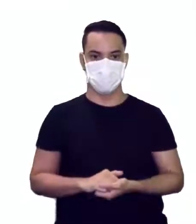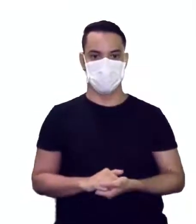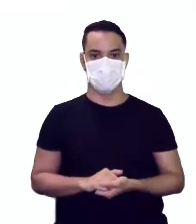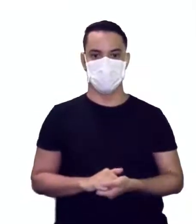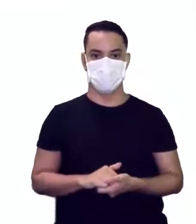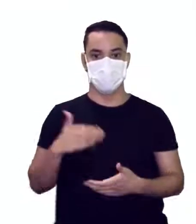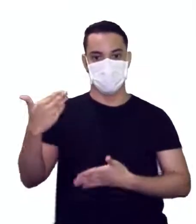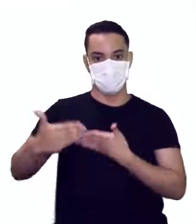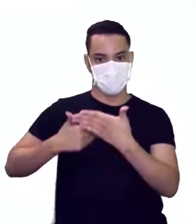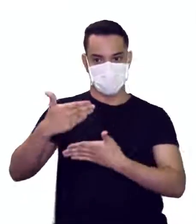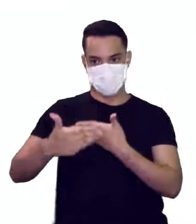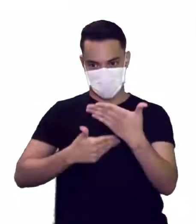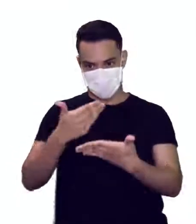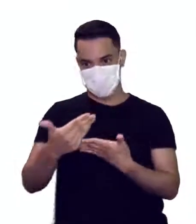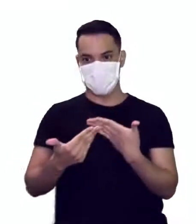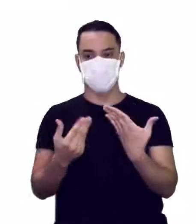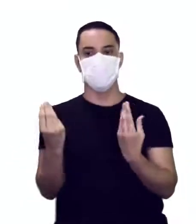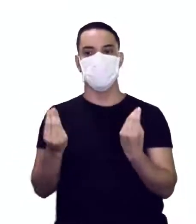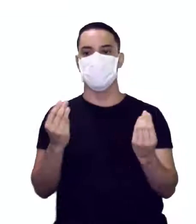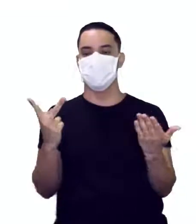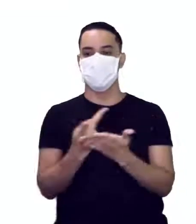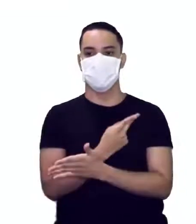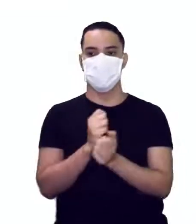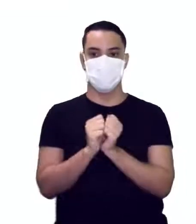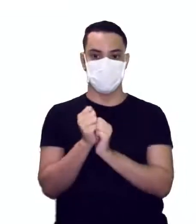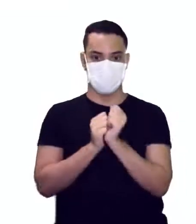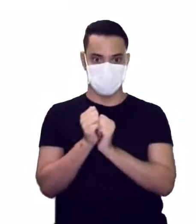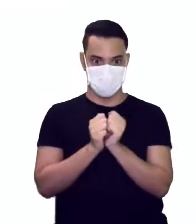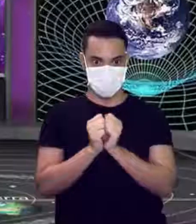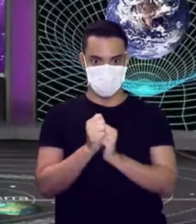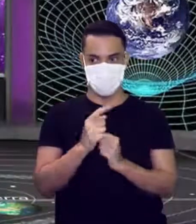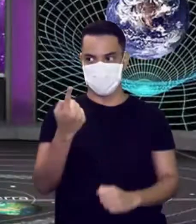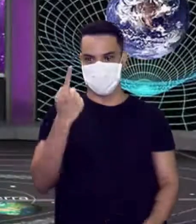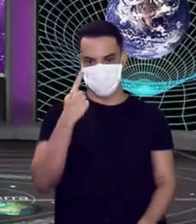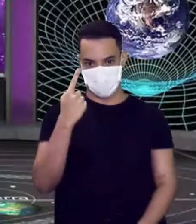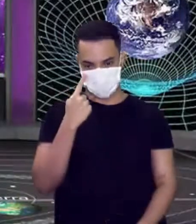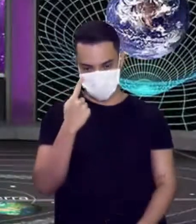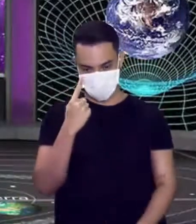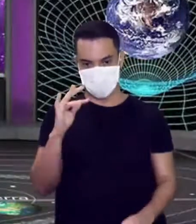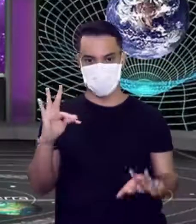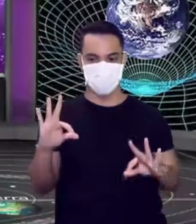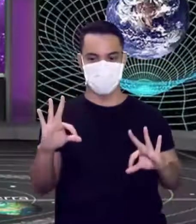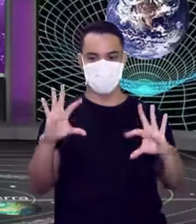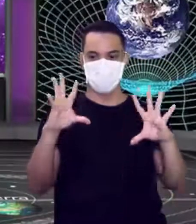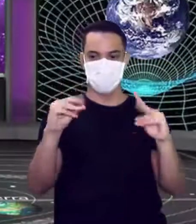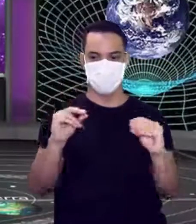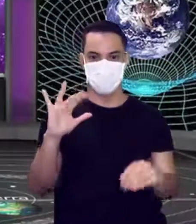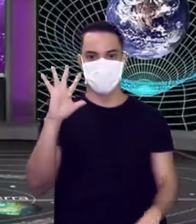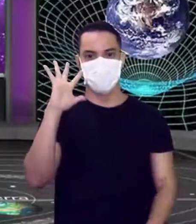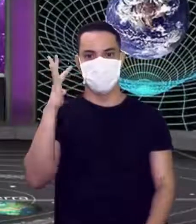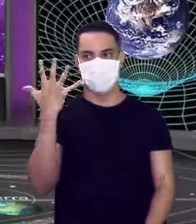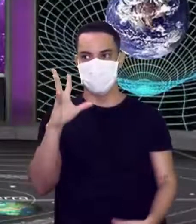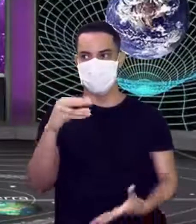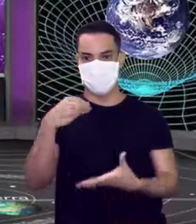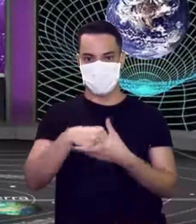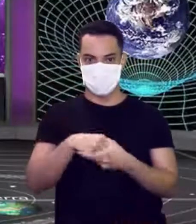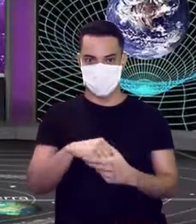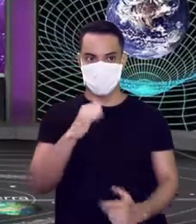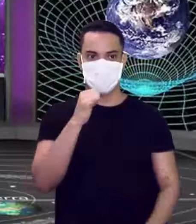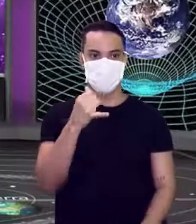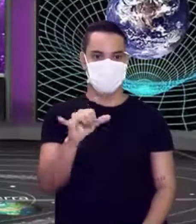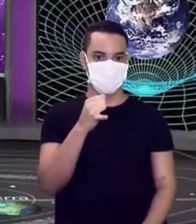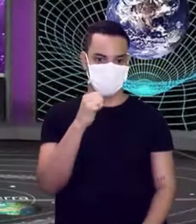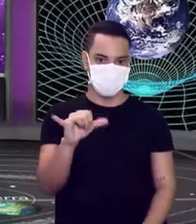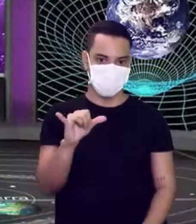de eletrização. Então, pessoal, olha só, se liguem aqui. Todos os fenômenos eletrostáticos